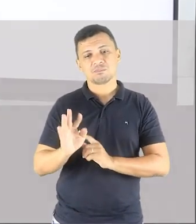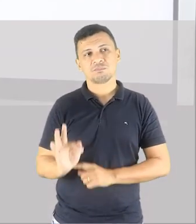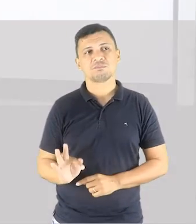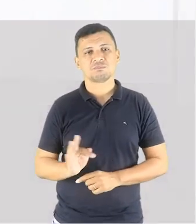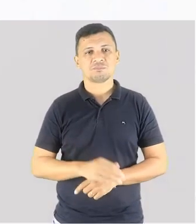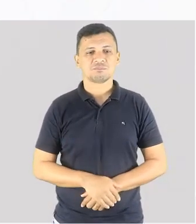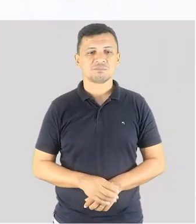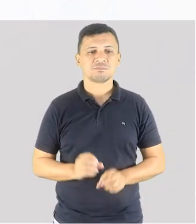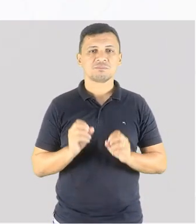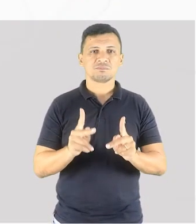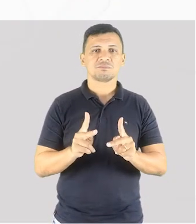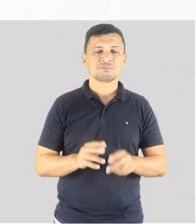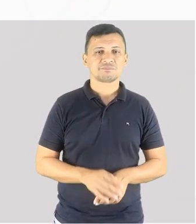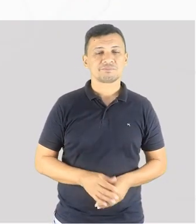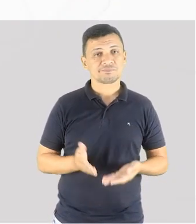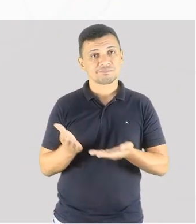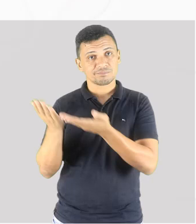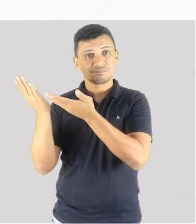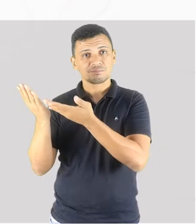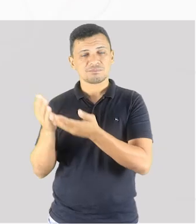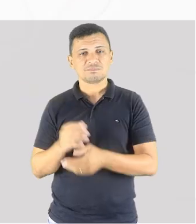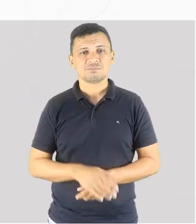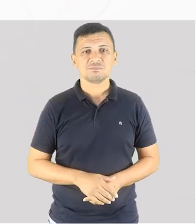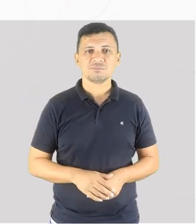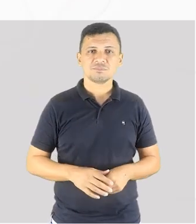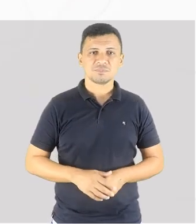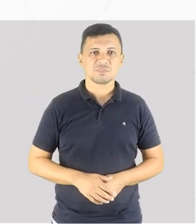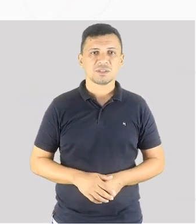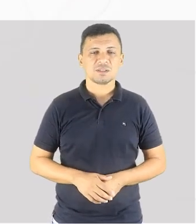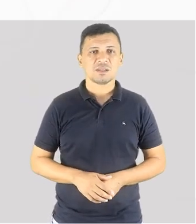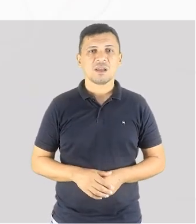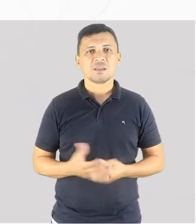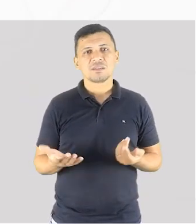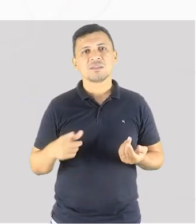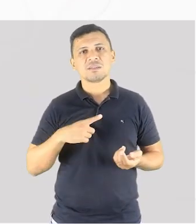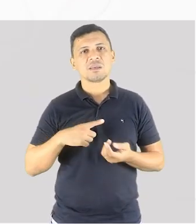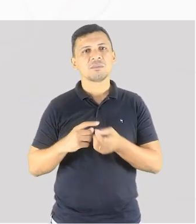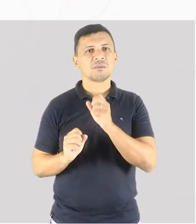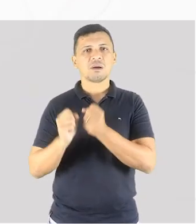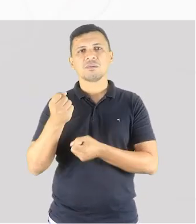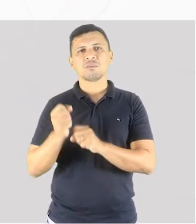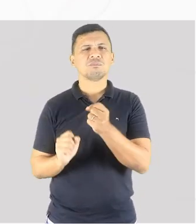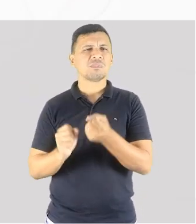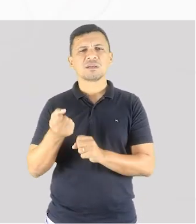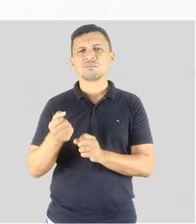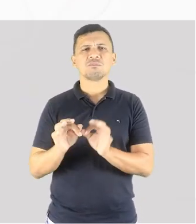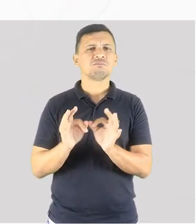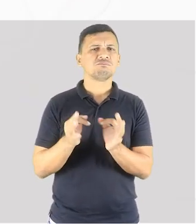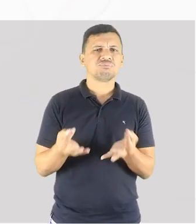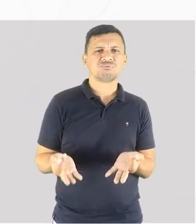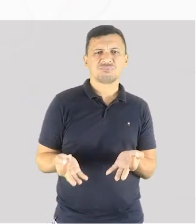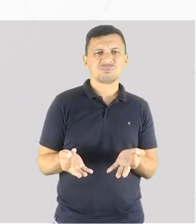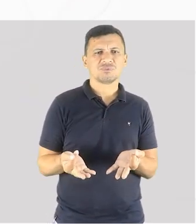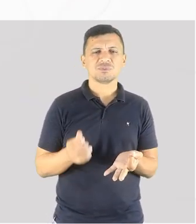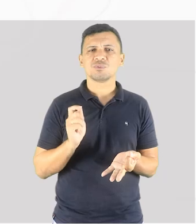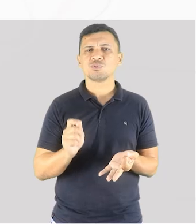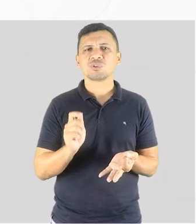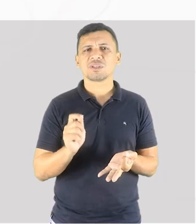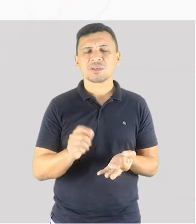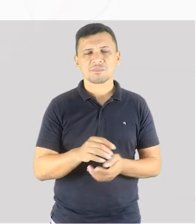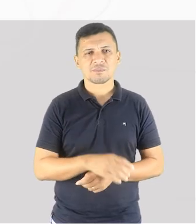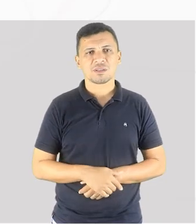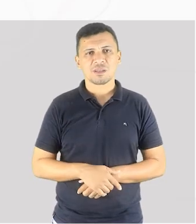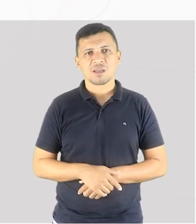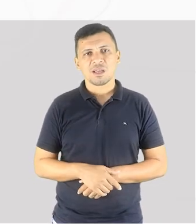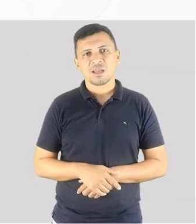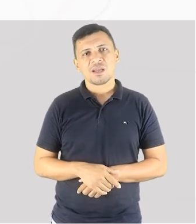Legal. Então aqui agora vamos falar de uma das máquinas simples, né? O que são máquinas simples? Máquinas simples